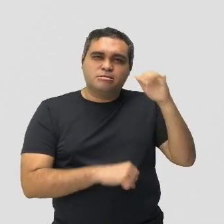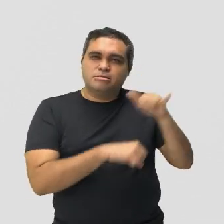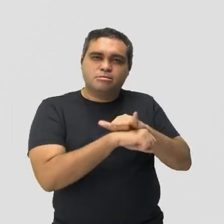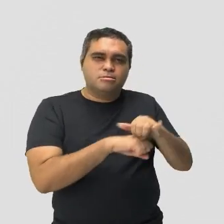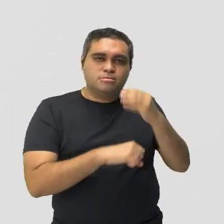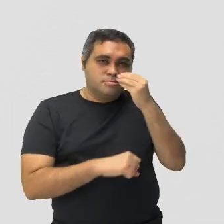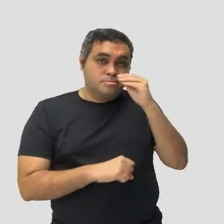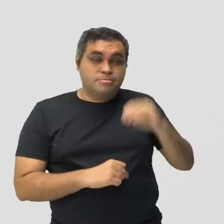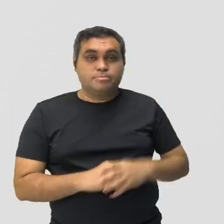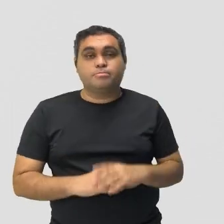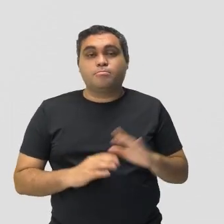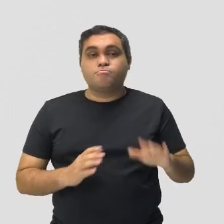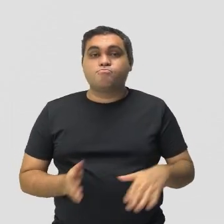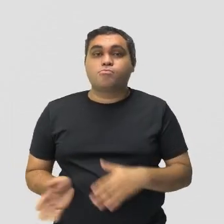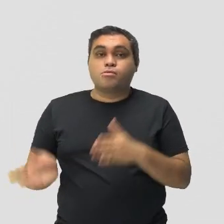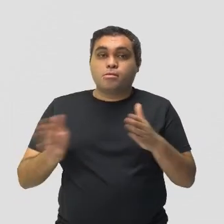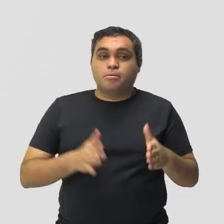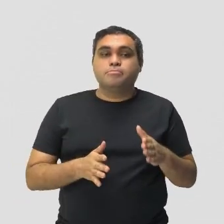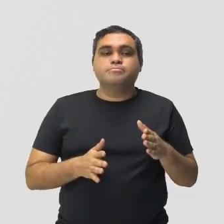a terceira questão.